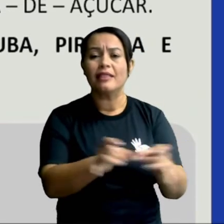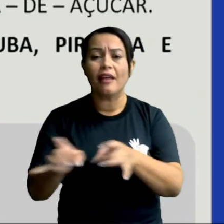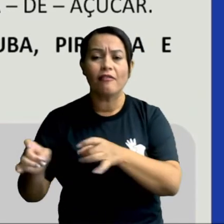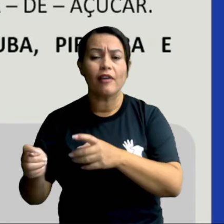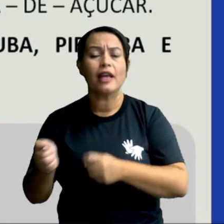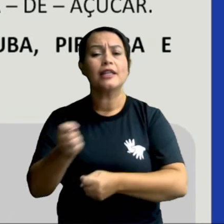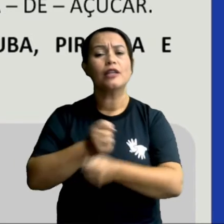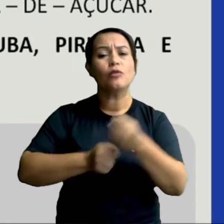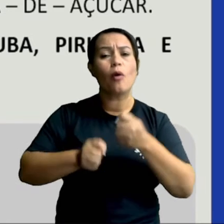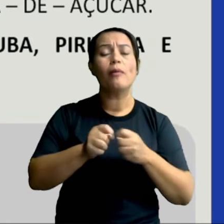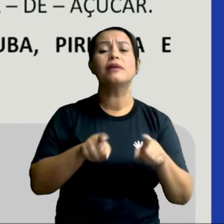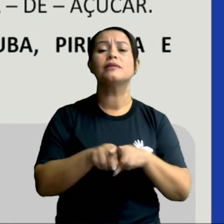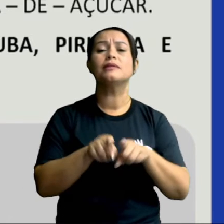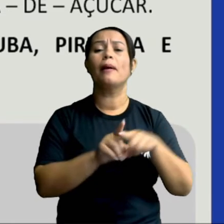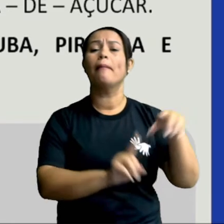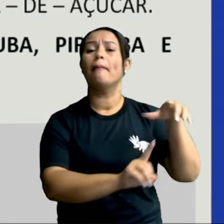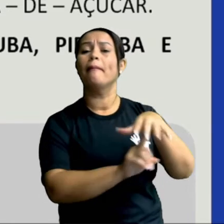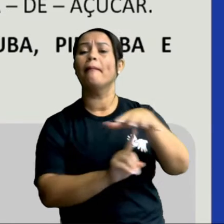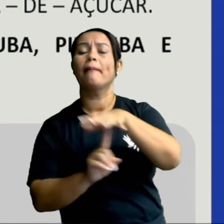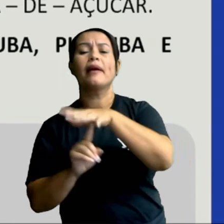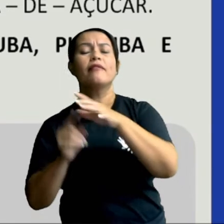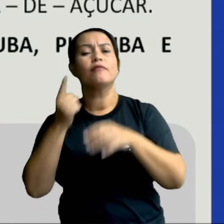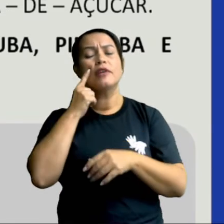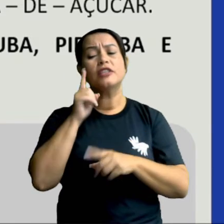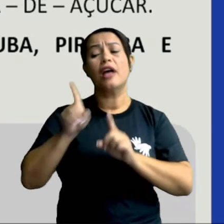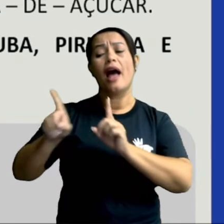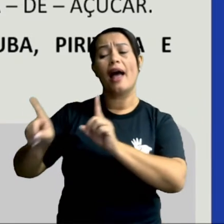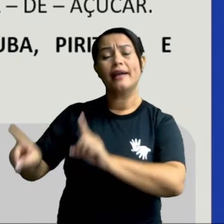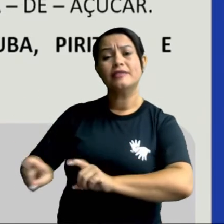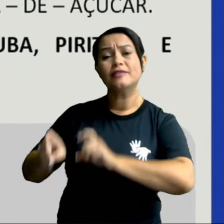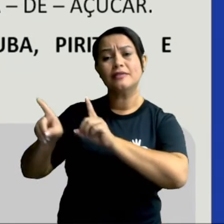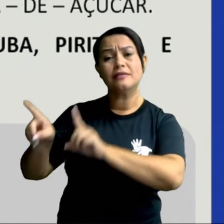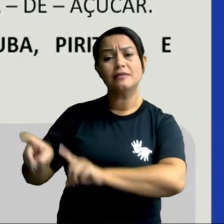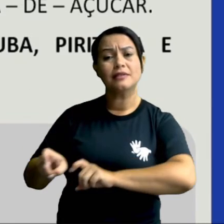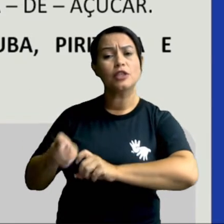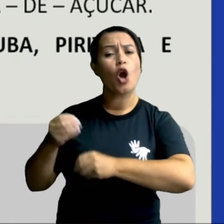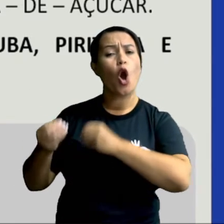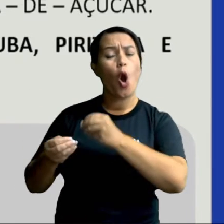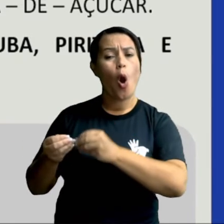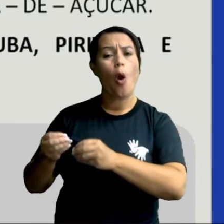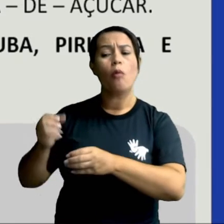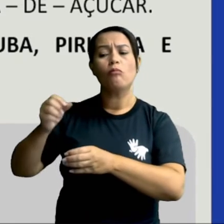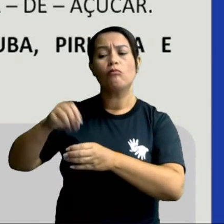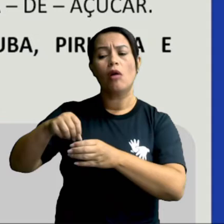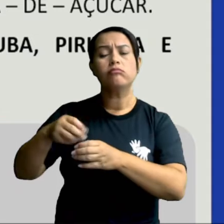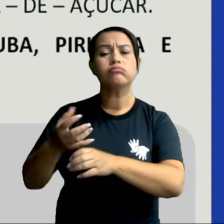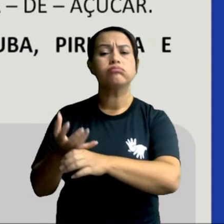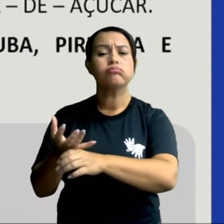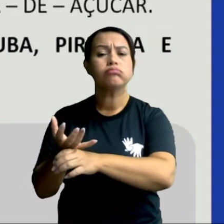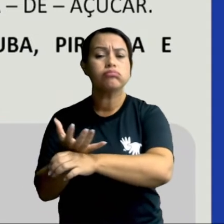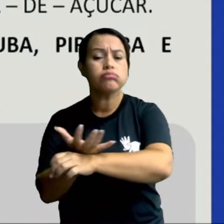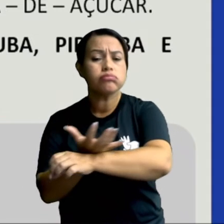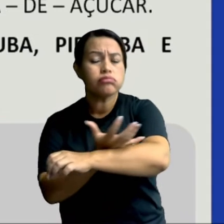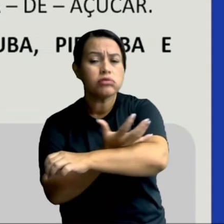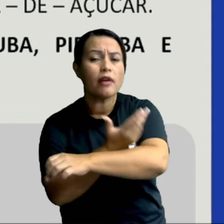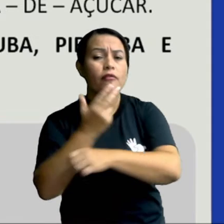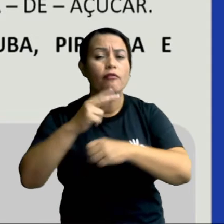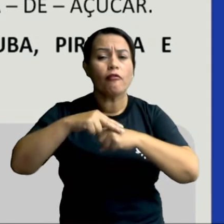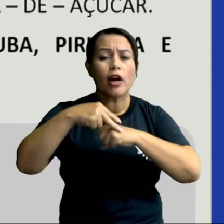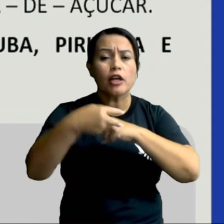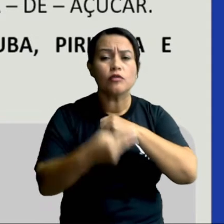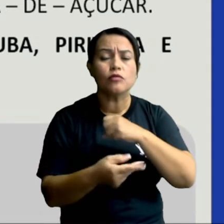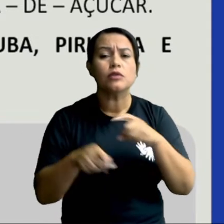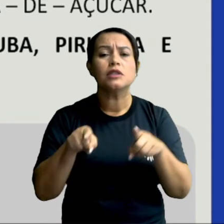serviços. Sua atividade agrícola baseia-se no cultivo de hortaliças, verduras,